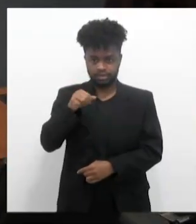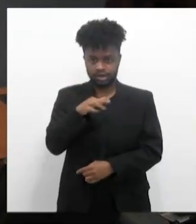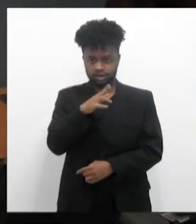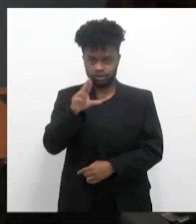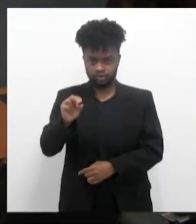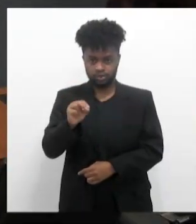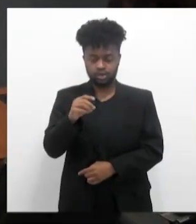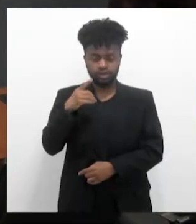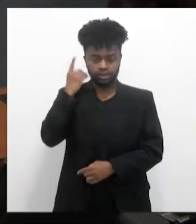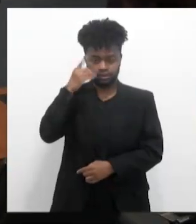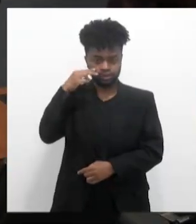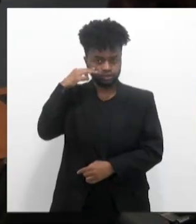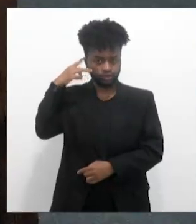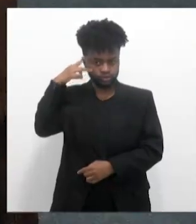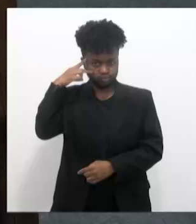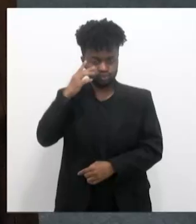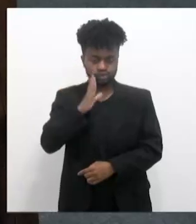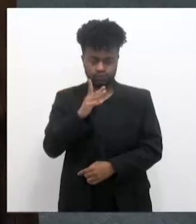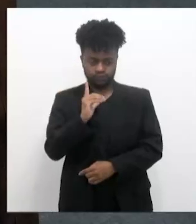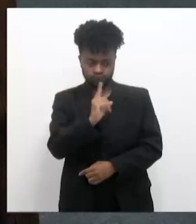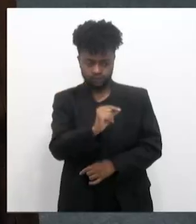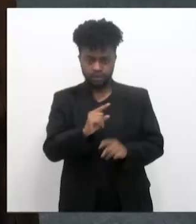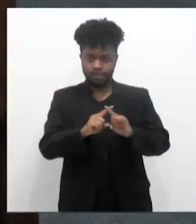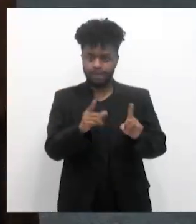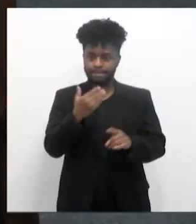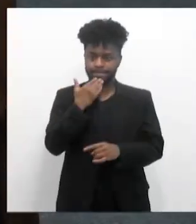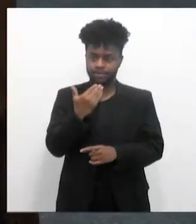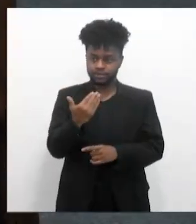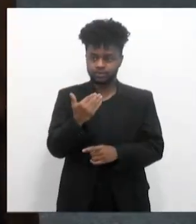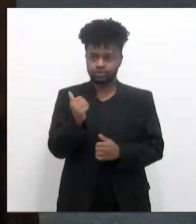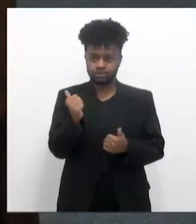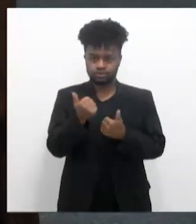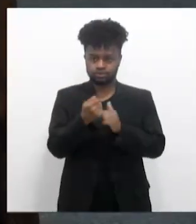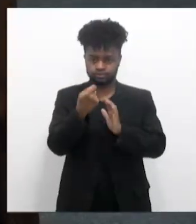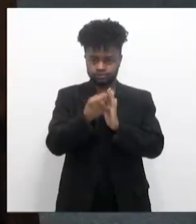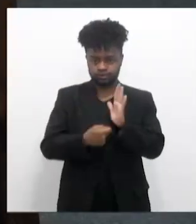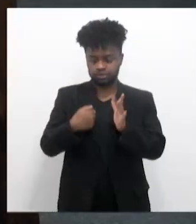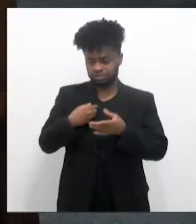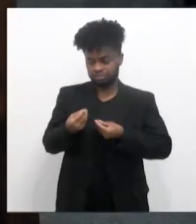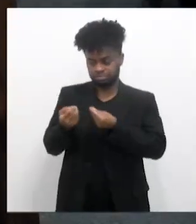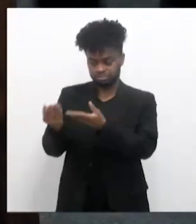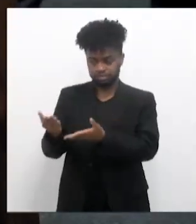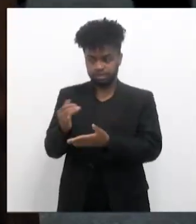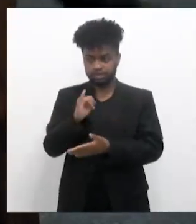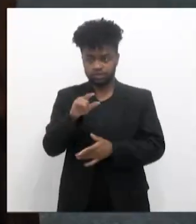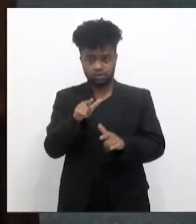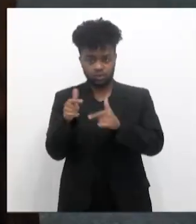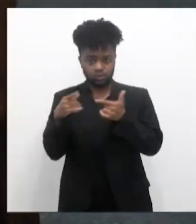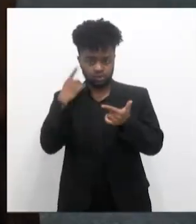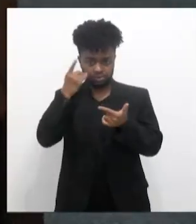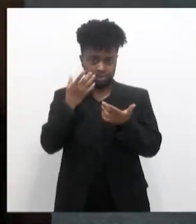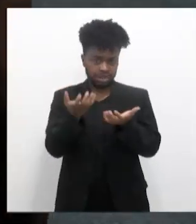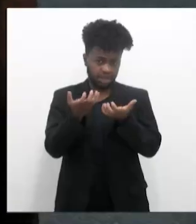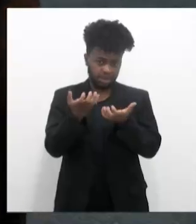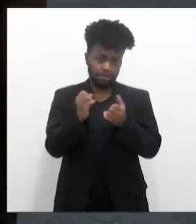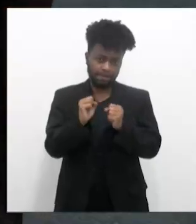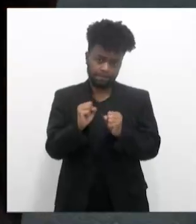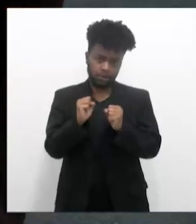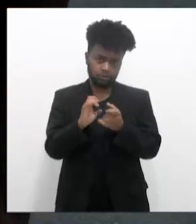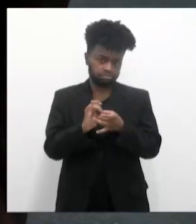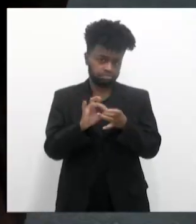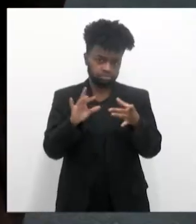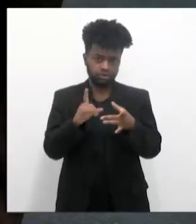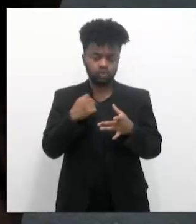que não está mais aqui, pediu coautoria e eu concedi para ela. Algum outro deputado que queira, vários já